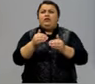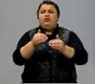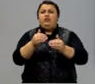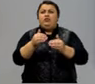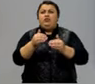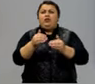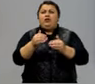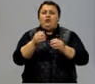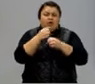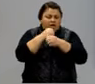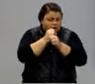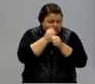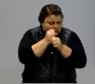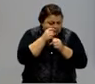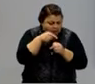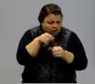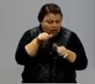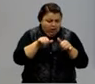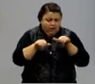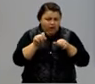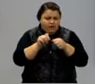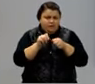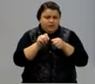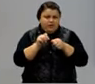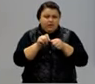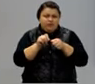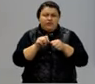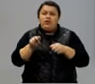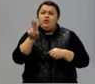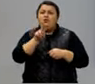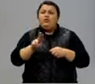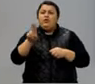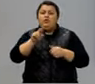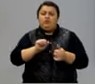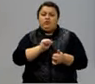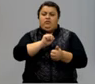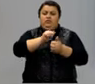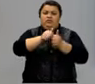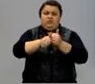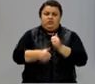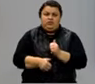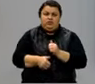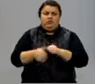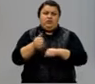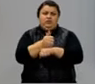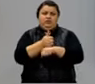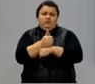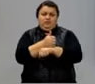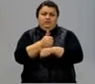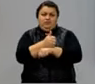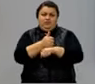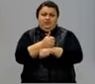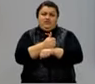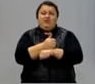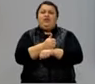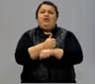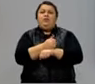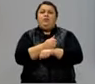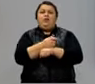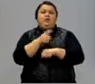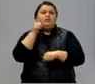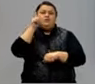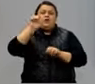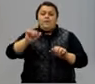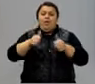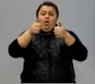em laboratório, têm sido usadas por alguns atletas em esportes de resistência na busca por melhores resultados.